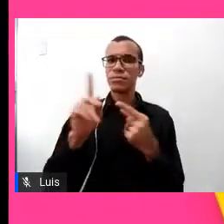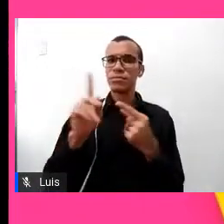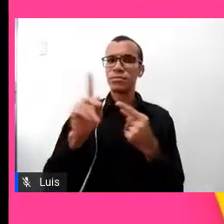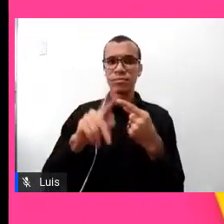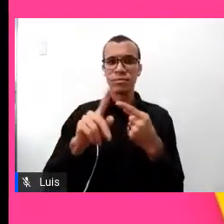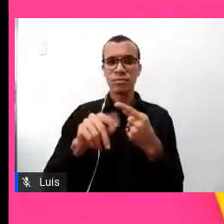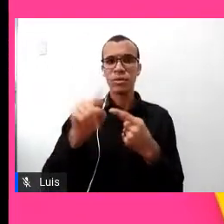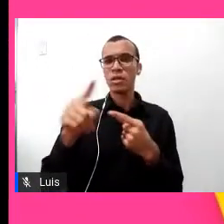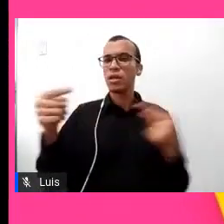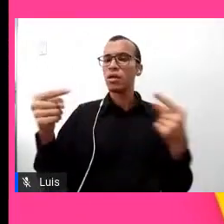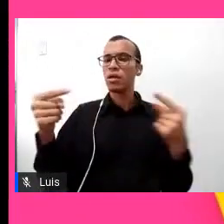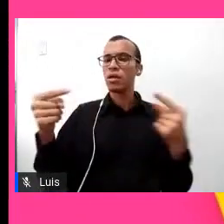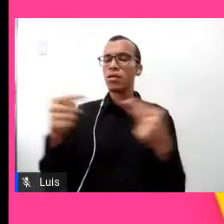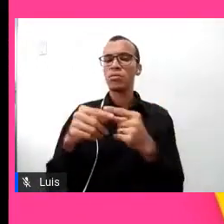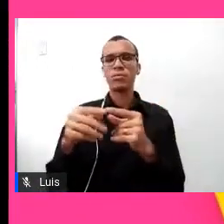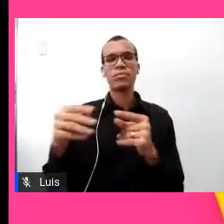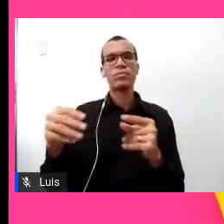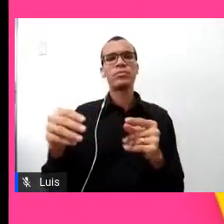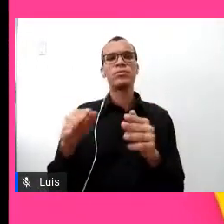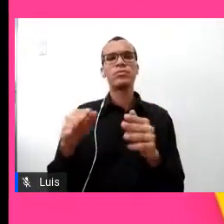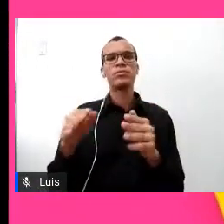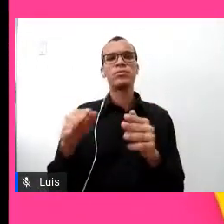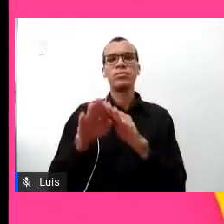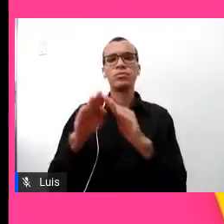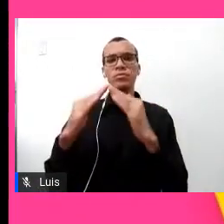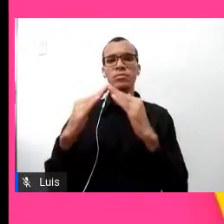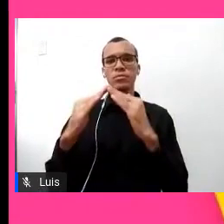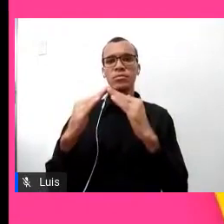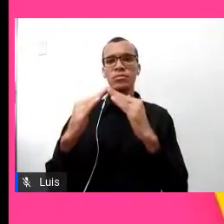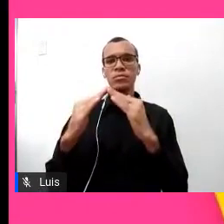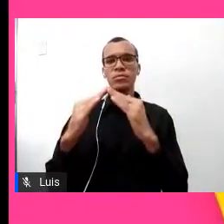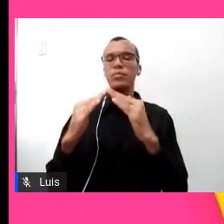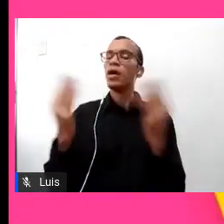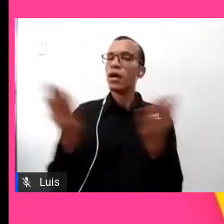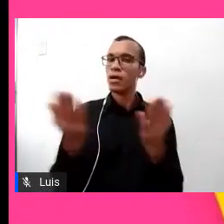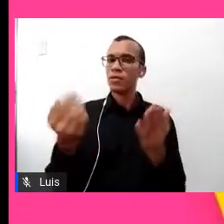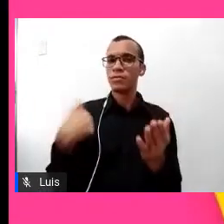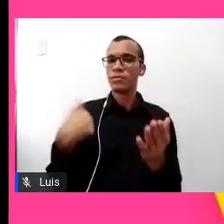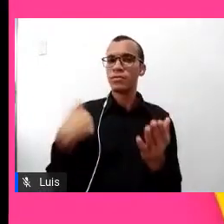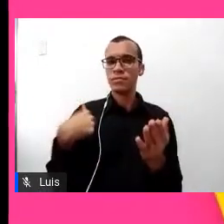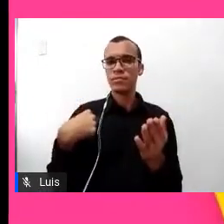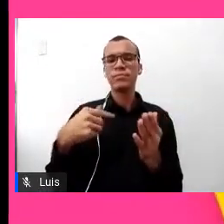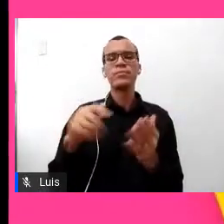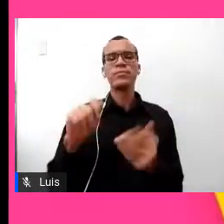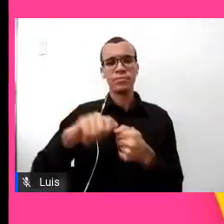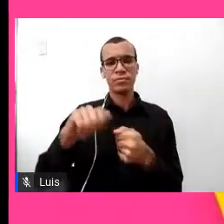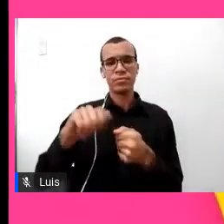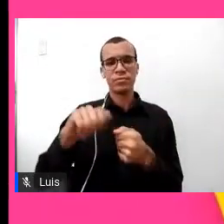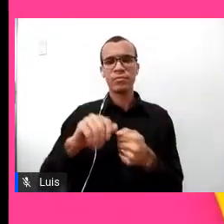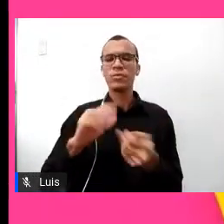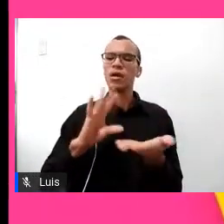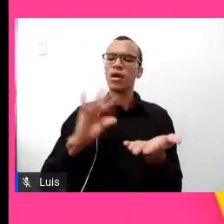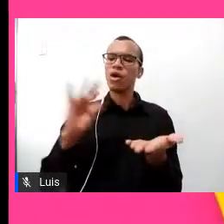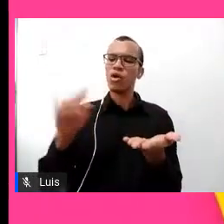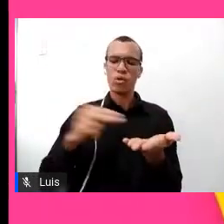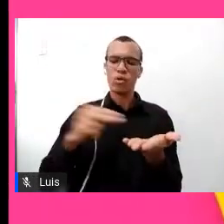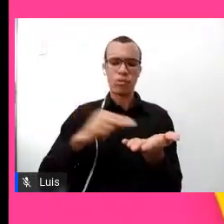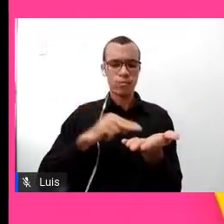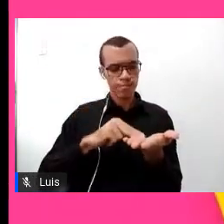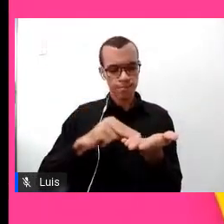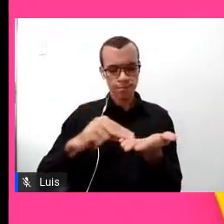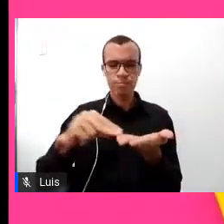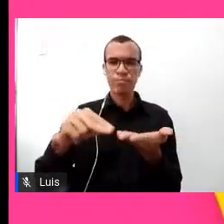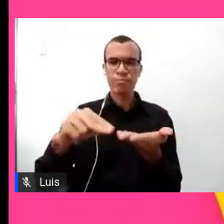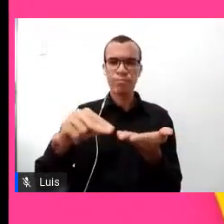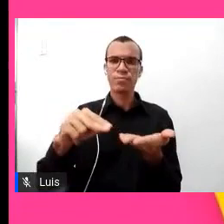telhado. Aí, agora, eu vou fazer a passagem da cola de novo. Então, pego aqui, ó,